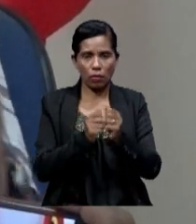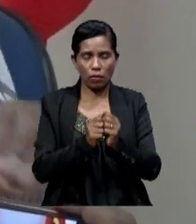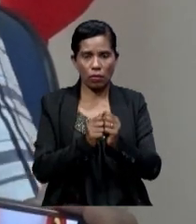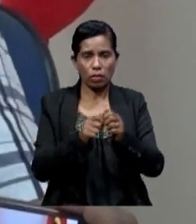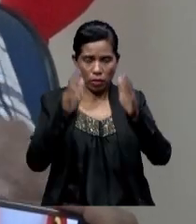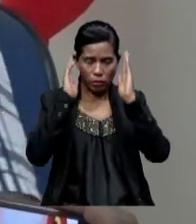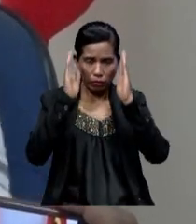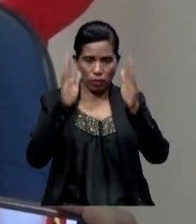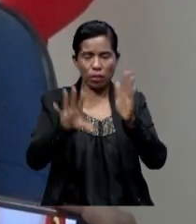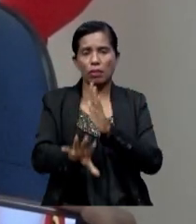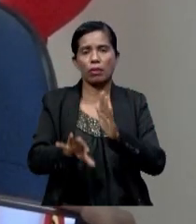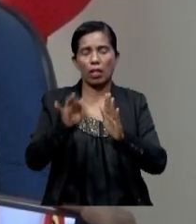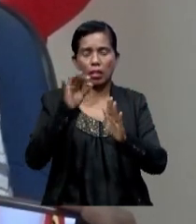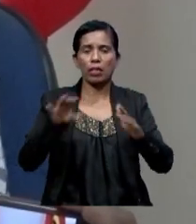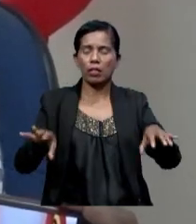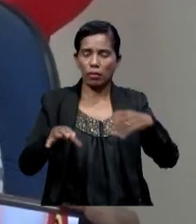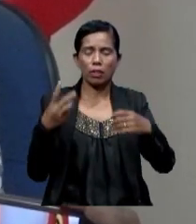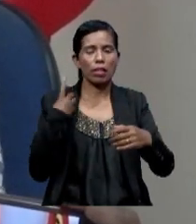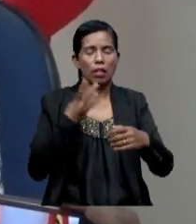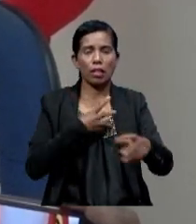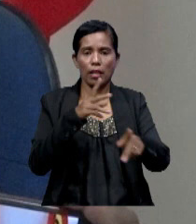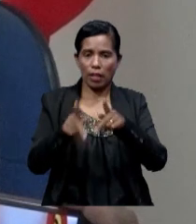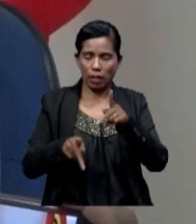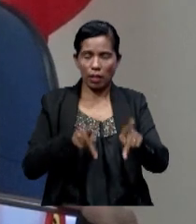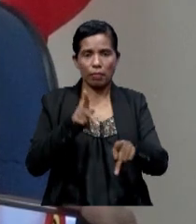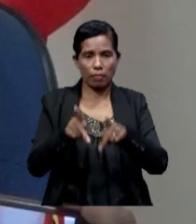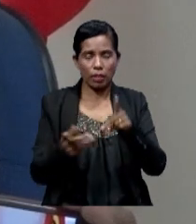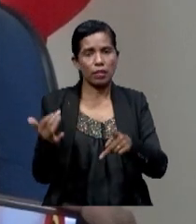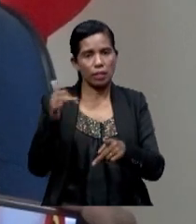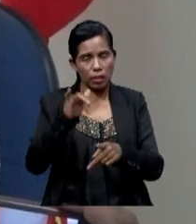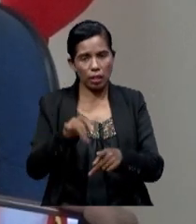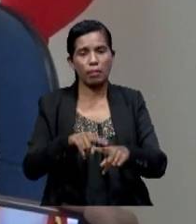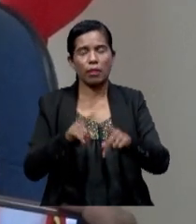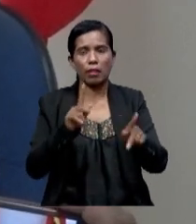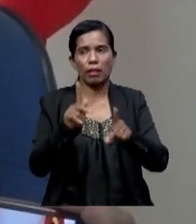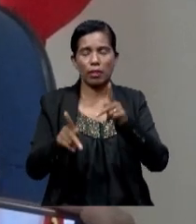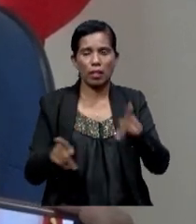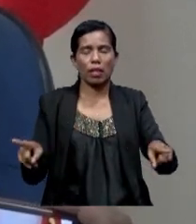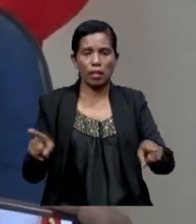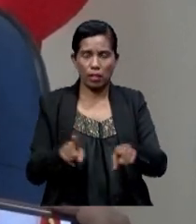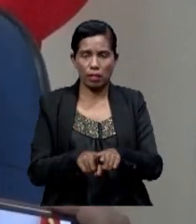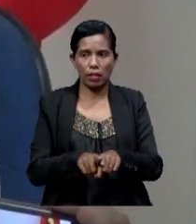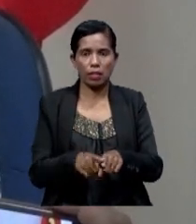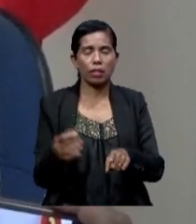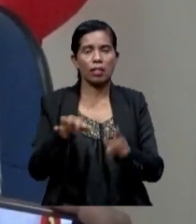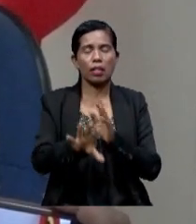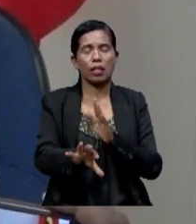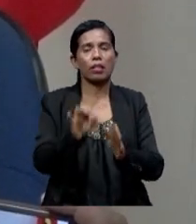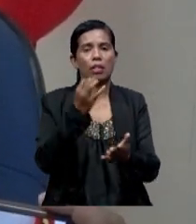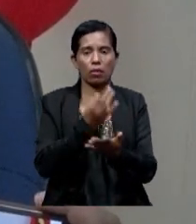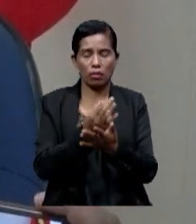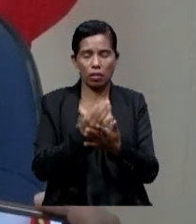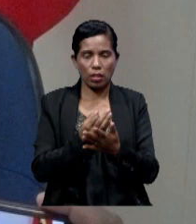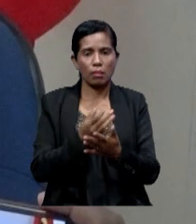bu. Hetan serviço ba itene maluxira, mai ba atu. Itene maluxira ne sa fale sarana, parsira heta osa ane makla